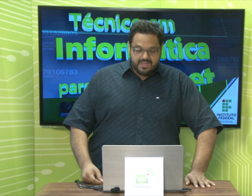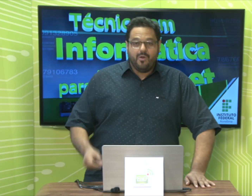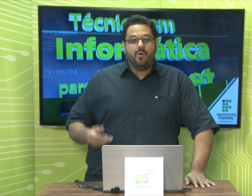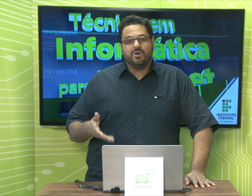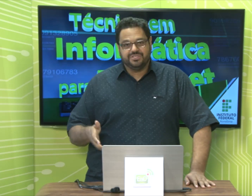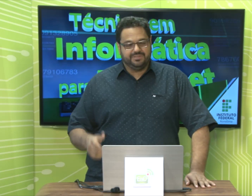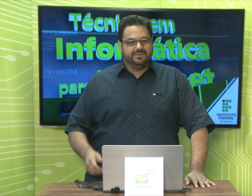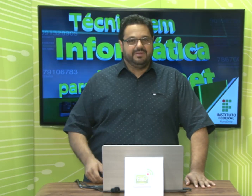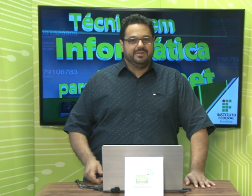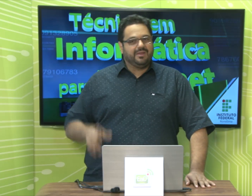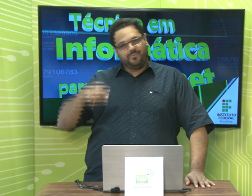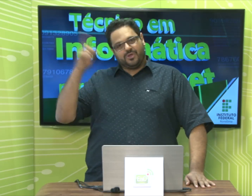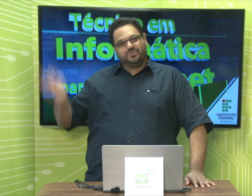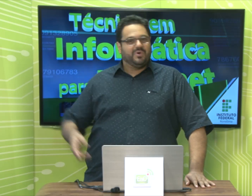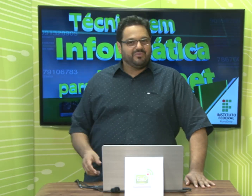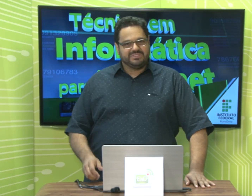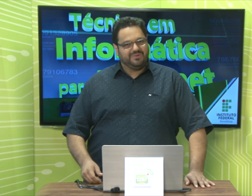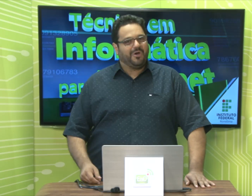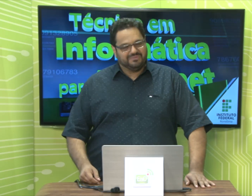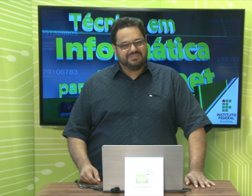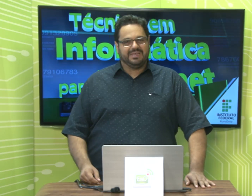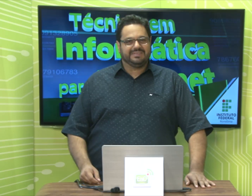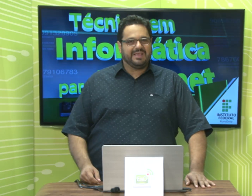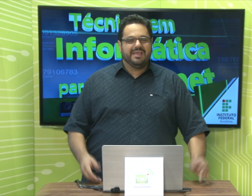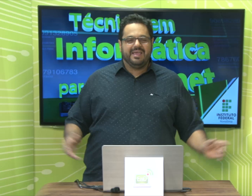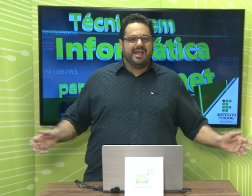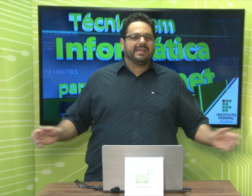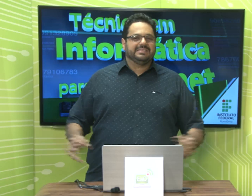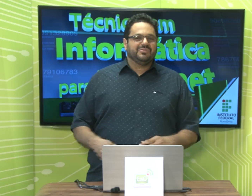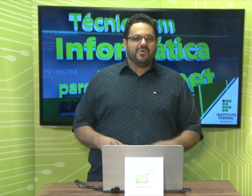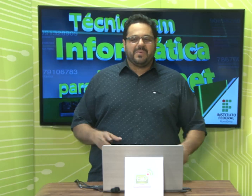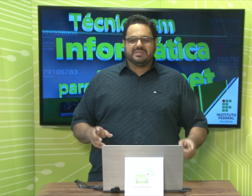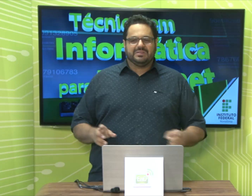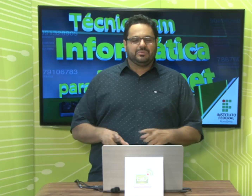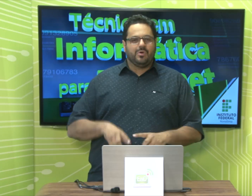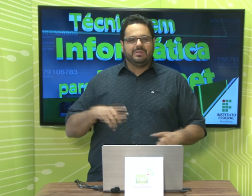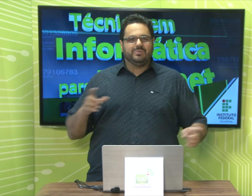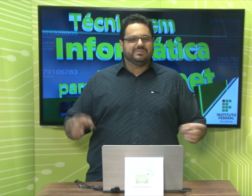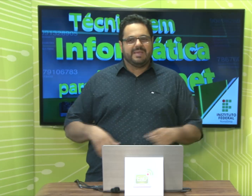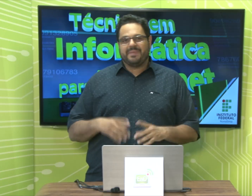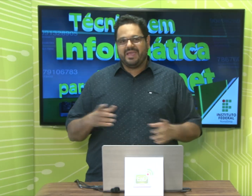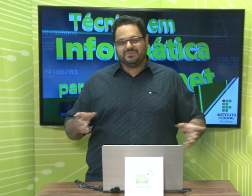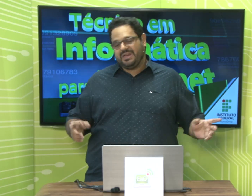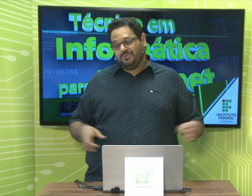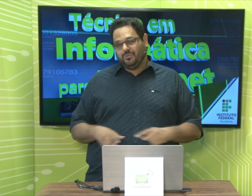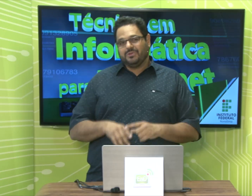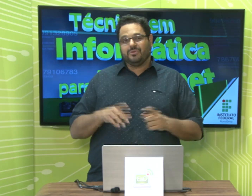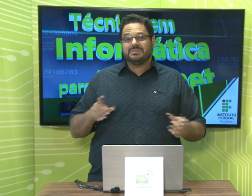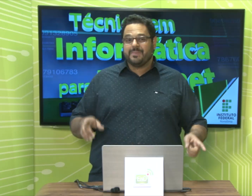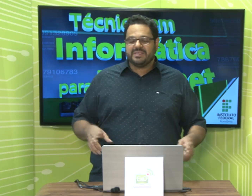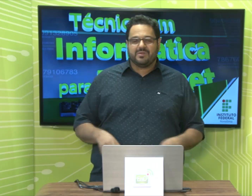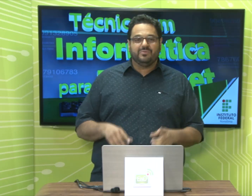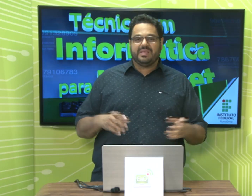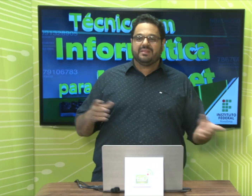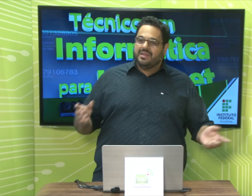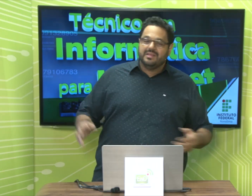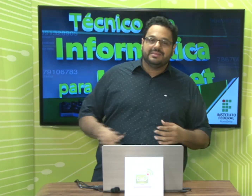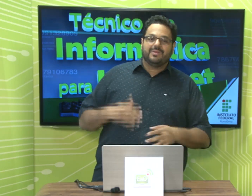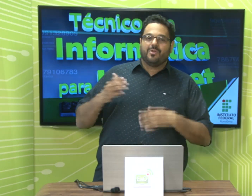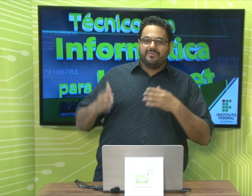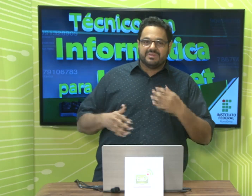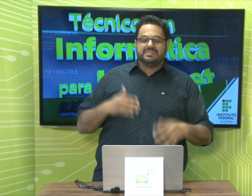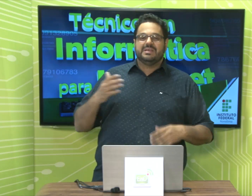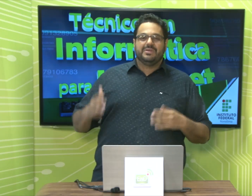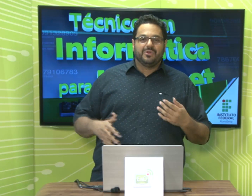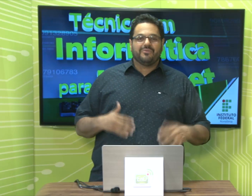temos. Hoje, né? No próximo ano vão ser novos, né? Tem a questão de informática todo o semestre, né? Nem todo ano, todo semestre